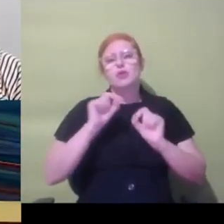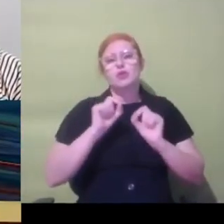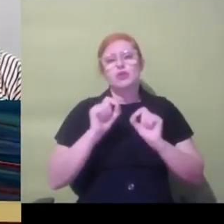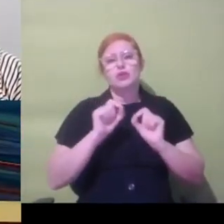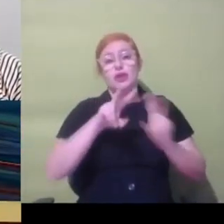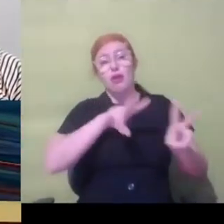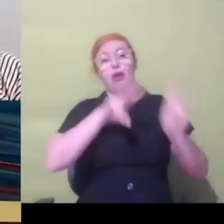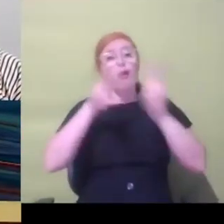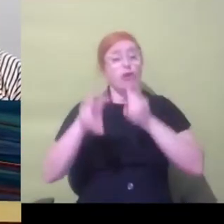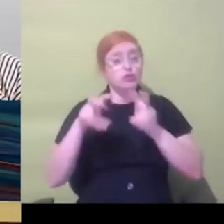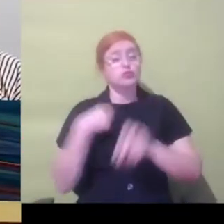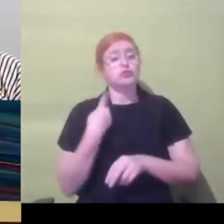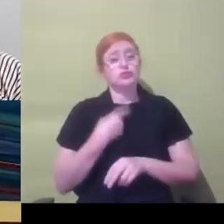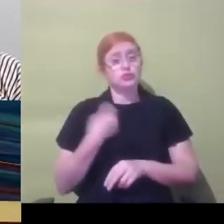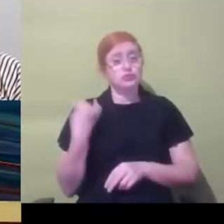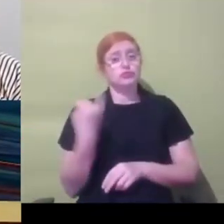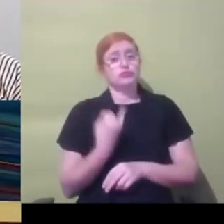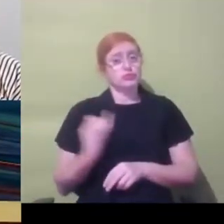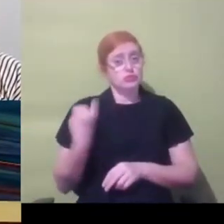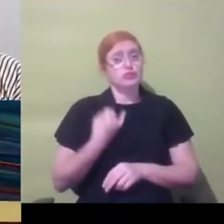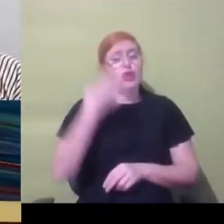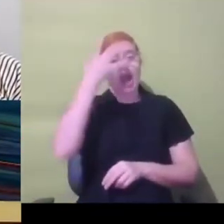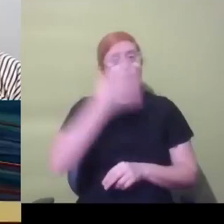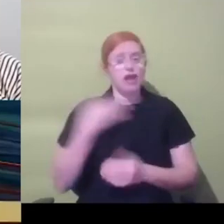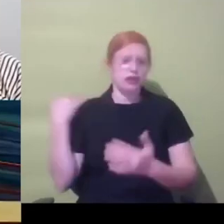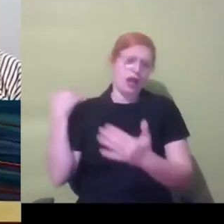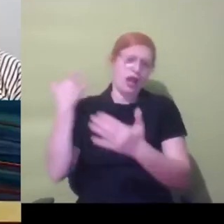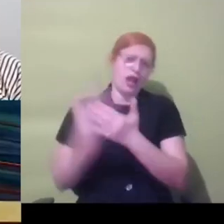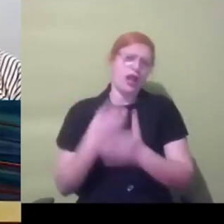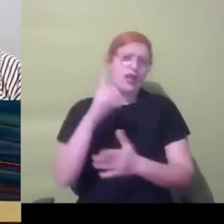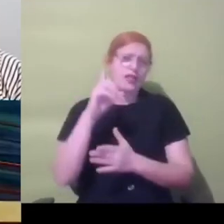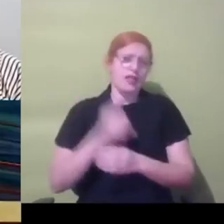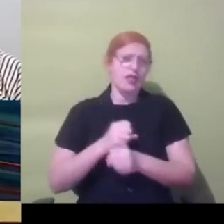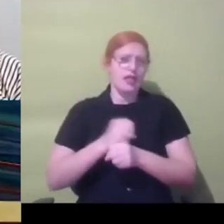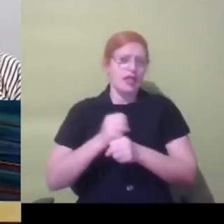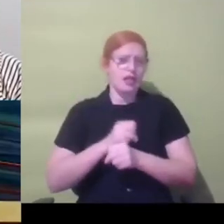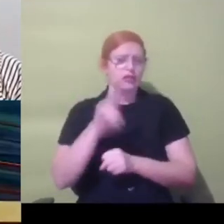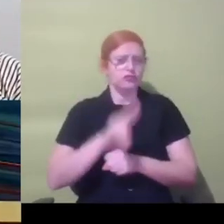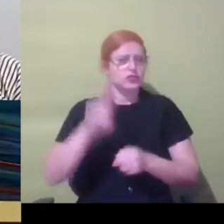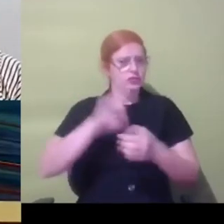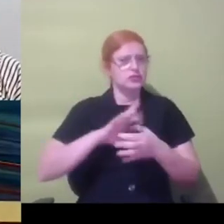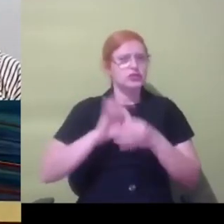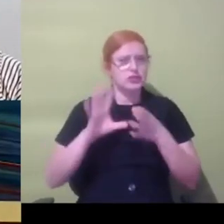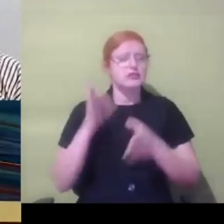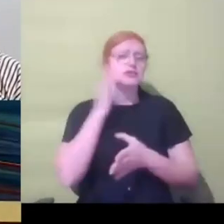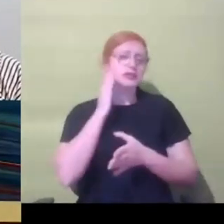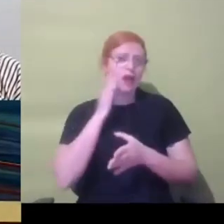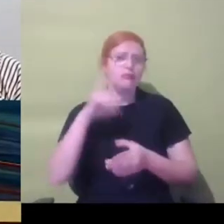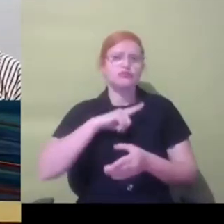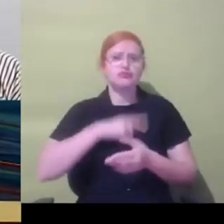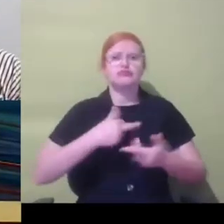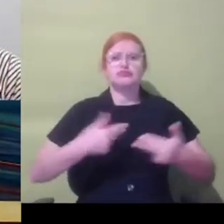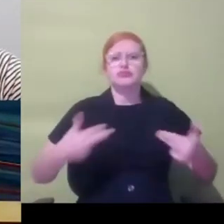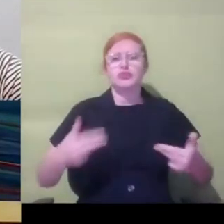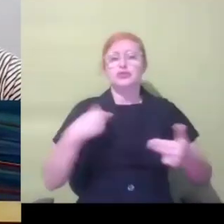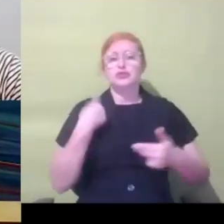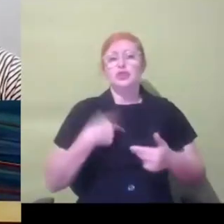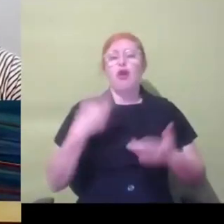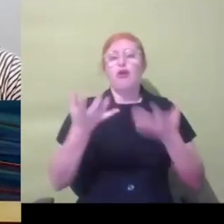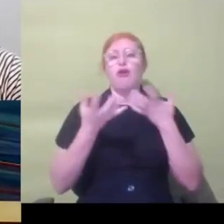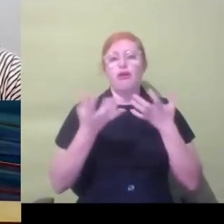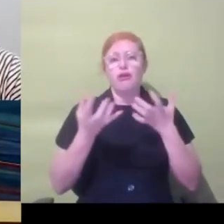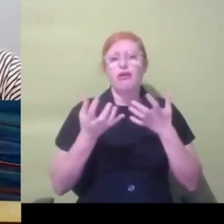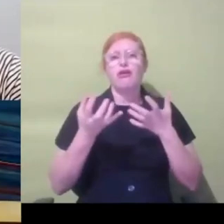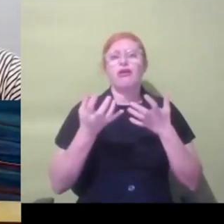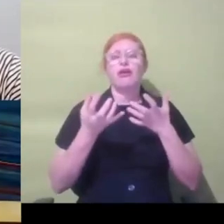considera importantes ao longo dessa trajetória toda de 10 anos da Universidade Livre, né? Então, a gente sabe que tem coisas que a gente